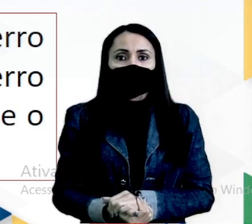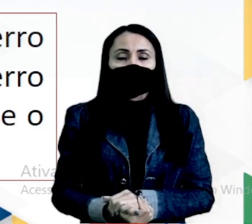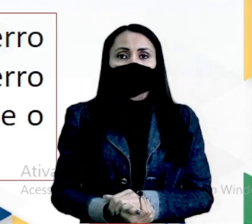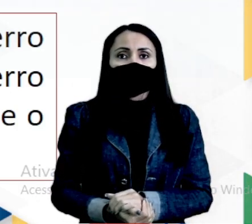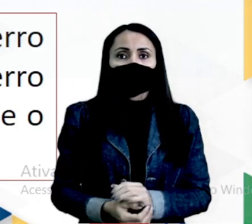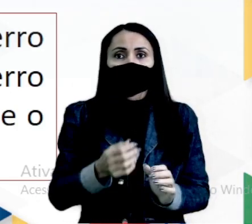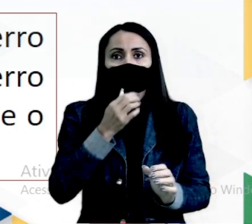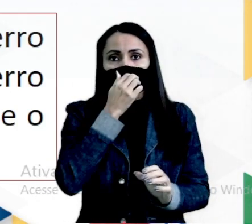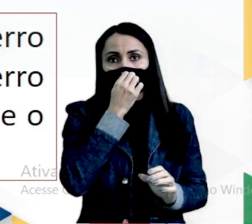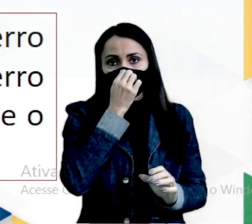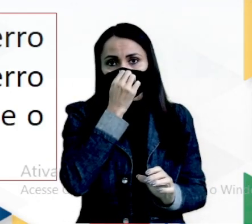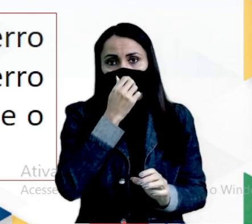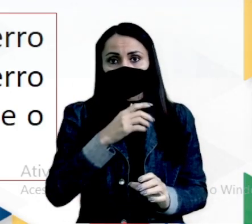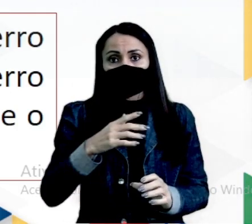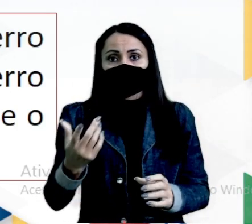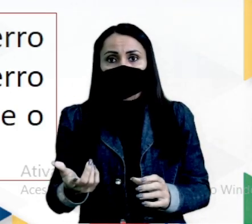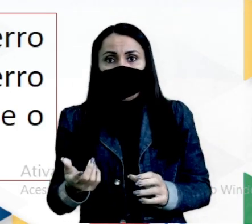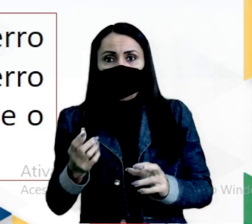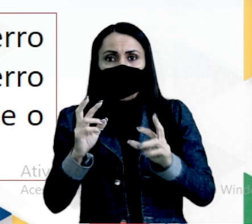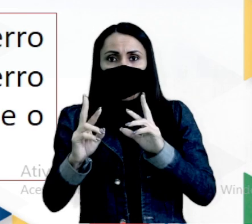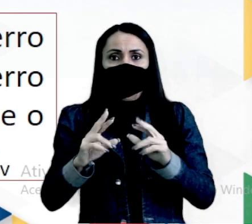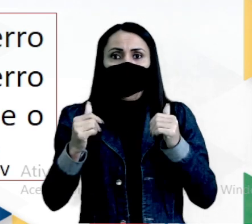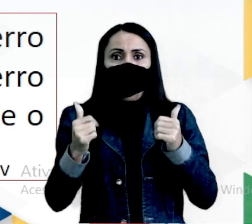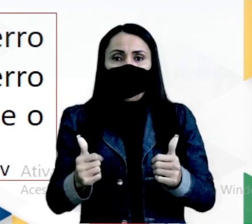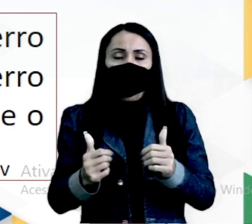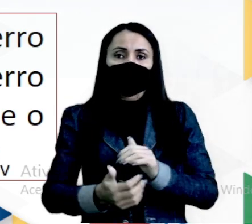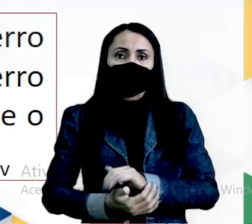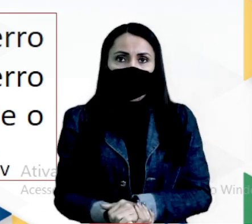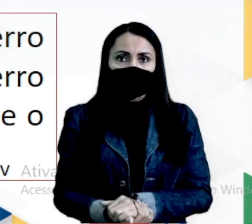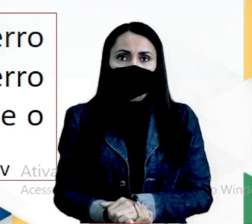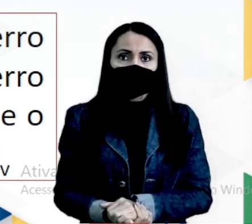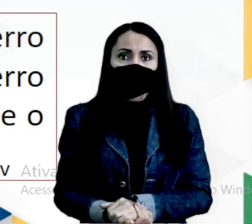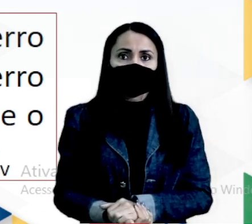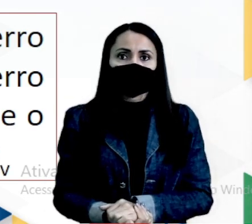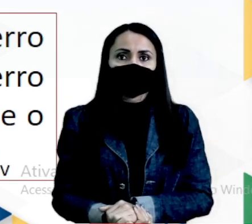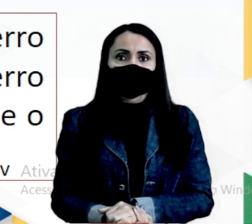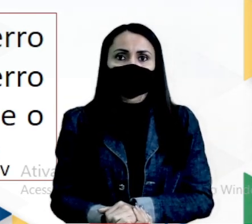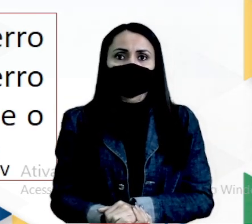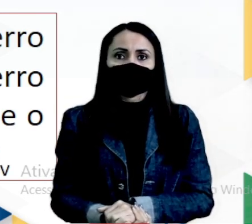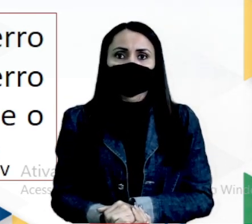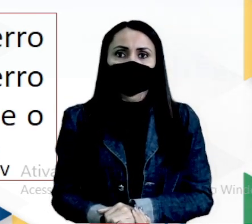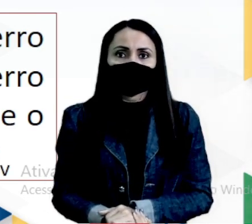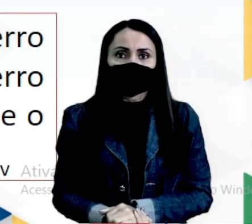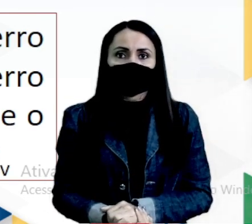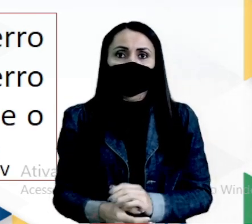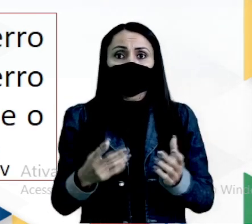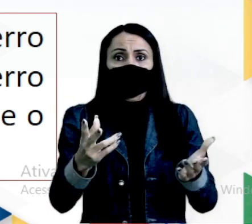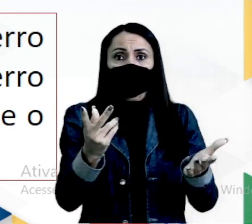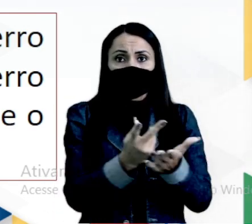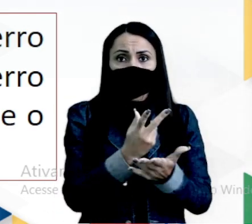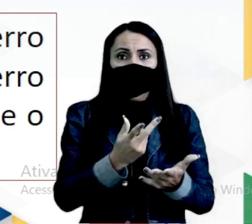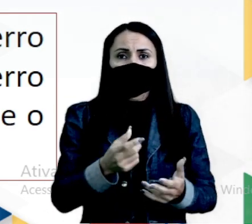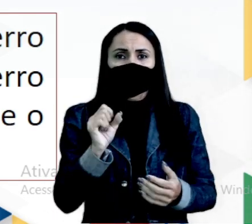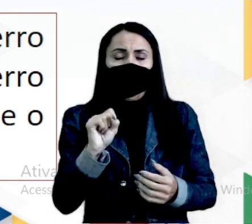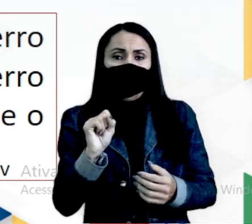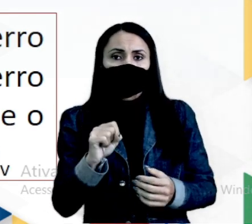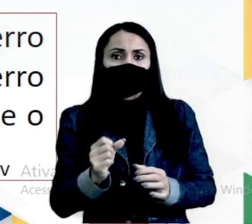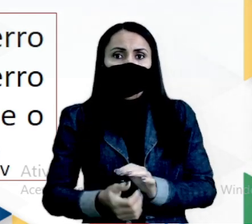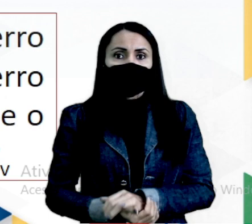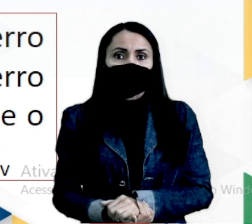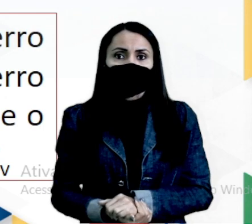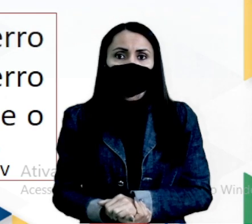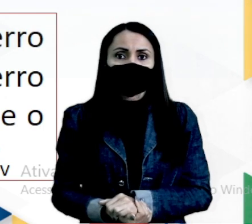absoluto e do erro relativo, e que a gente indica por essa fórmula, ó. E do erro, tá vendo aí embaixo? Vou repetir,